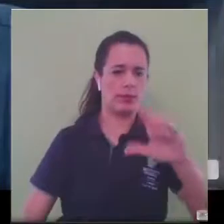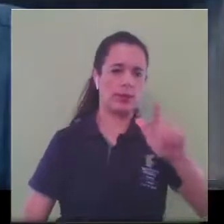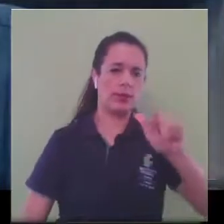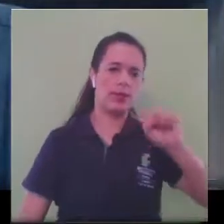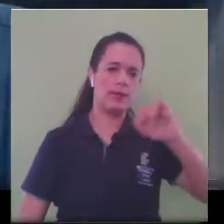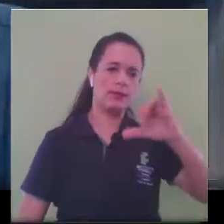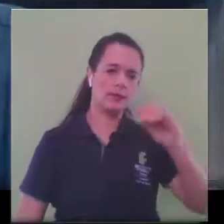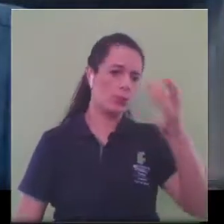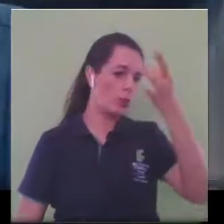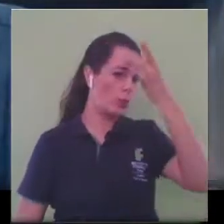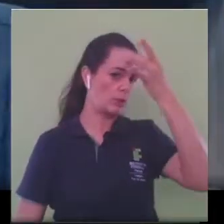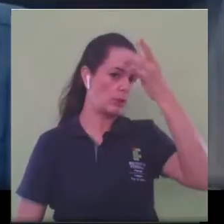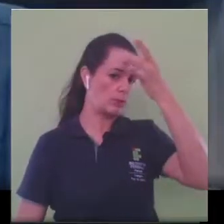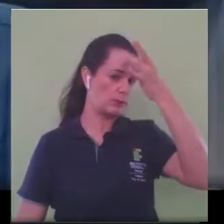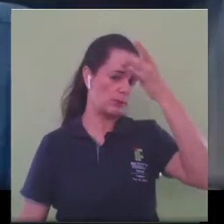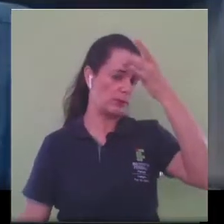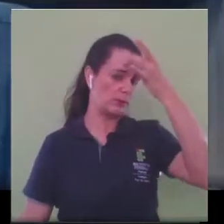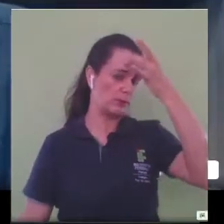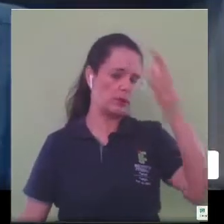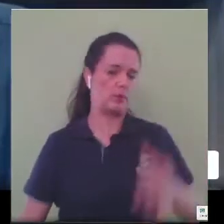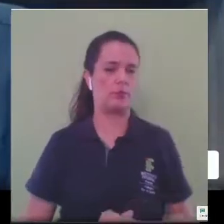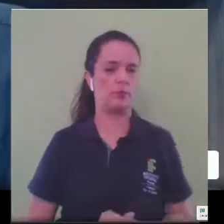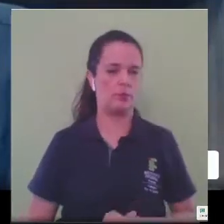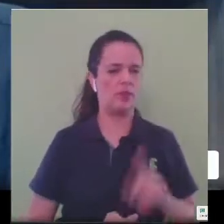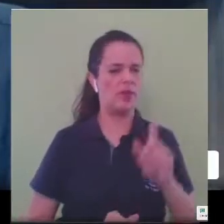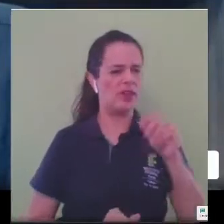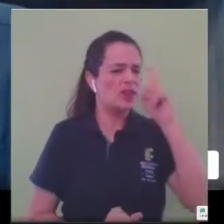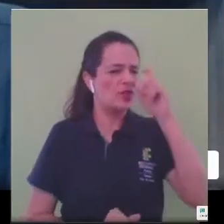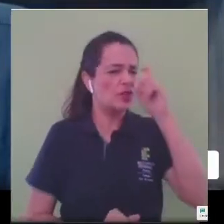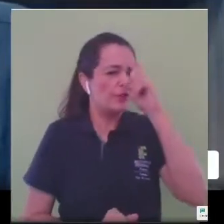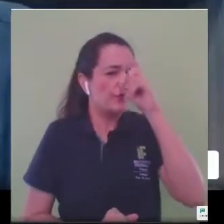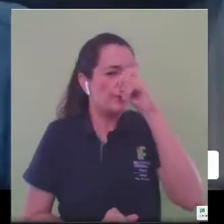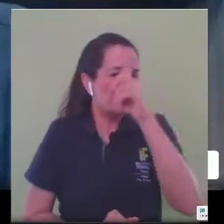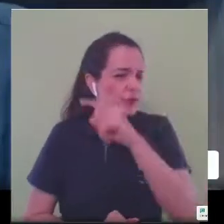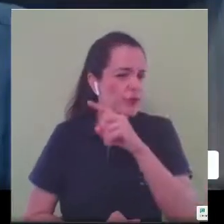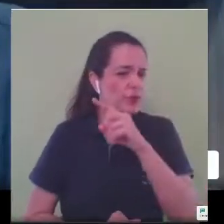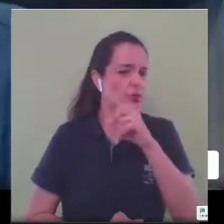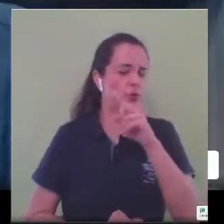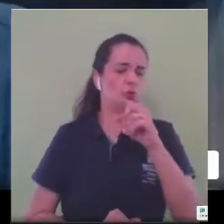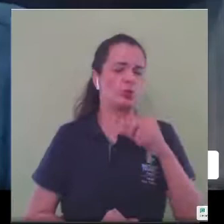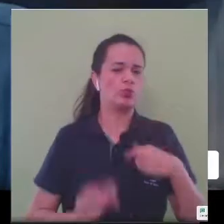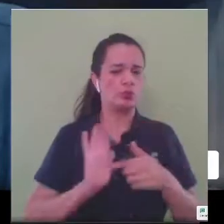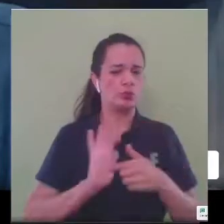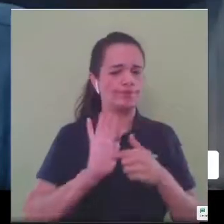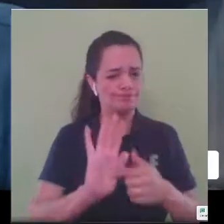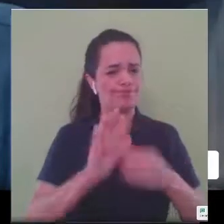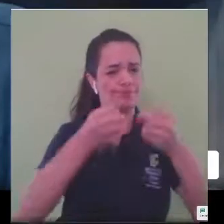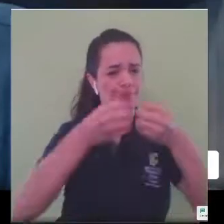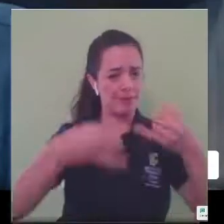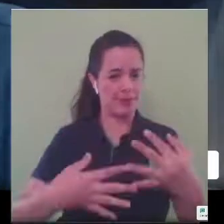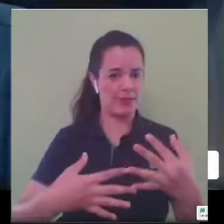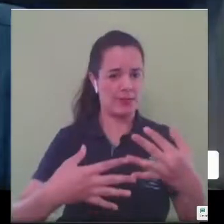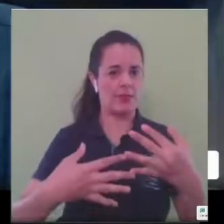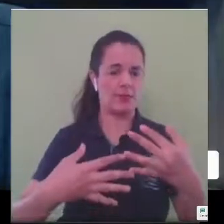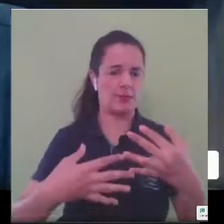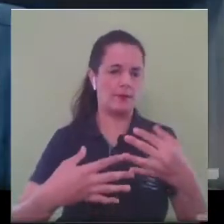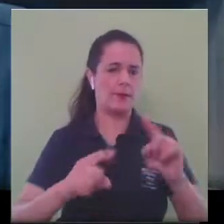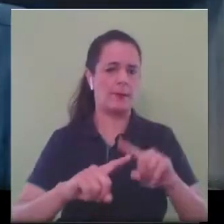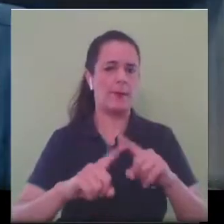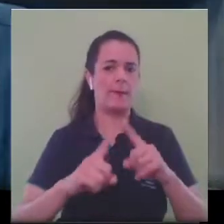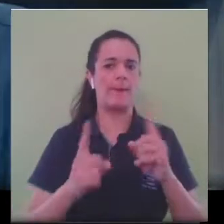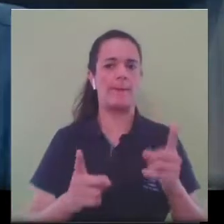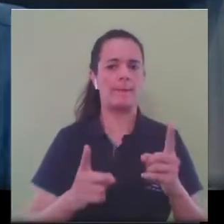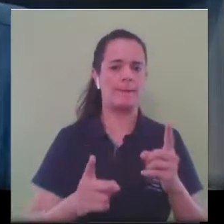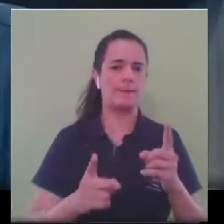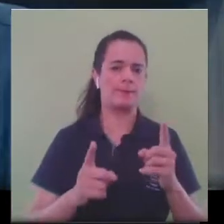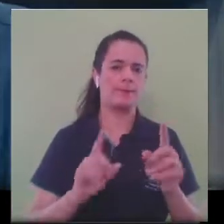concepção de que o clássico seria algo difícil de ser definido e colocou apenas como sendo a obra de Virgílio, a Eneida,